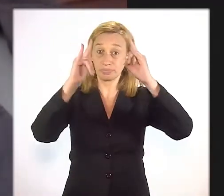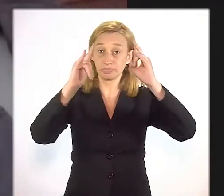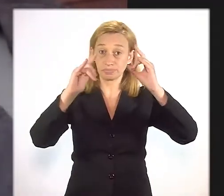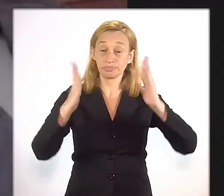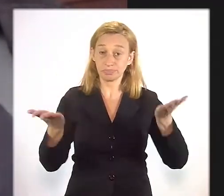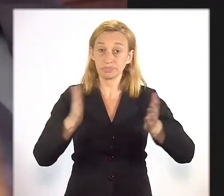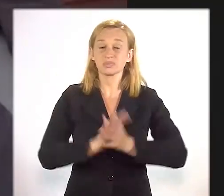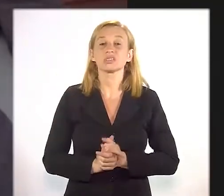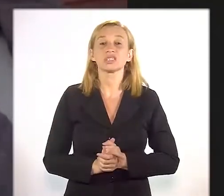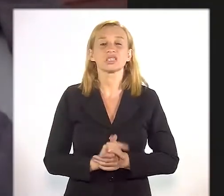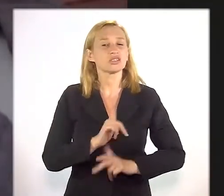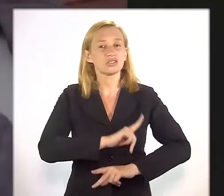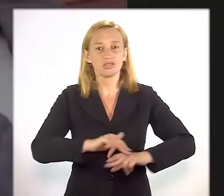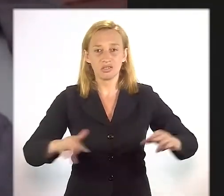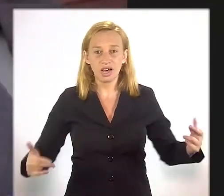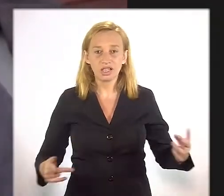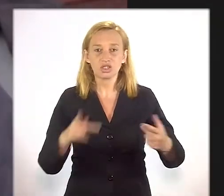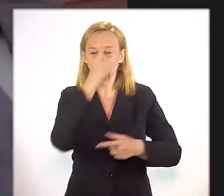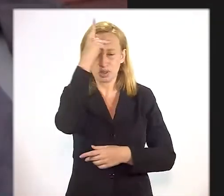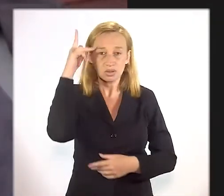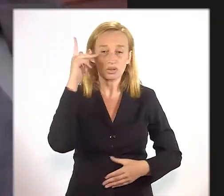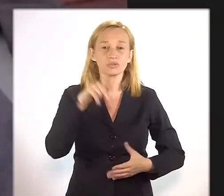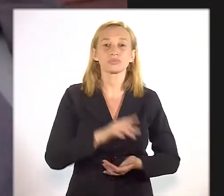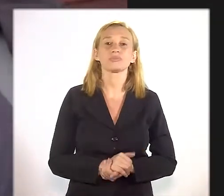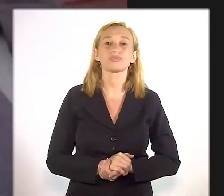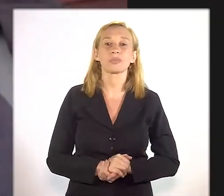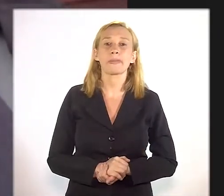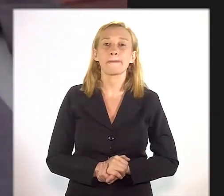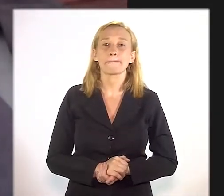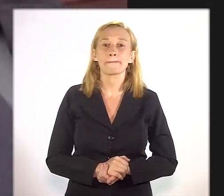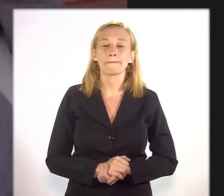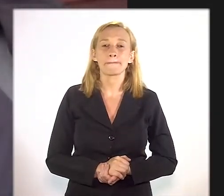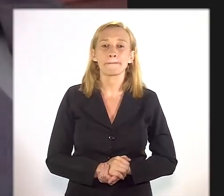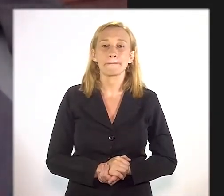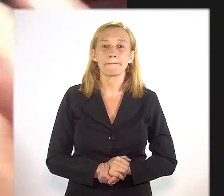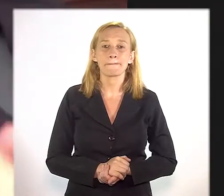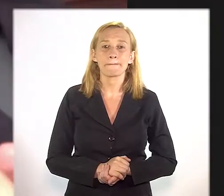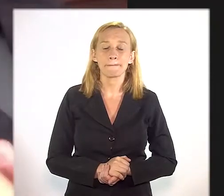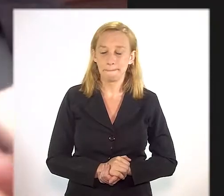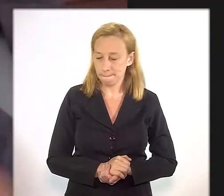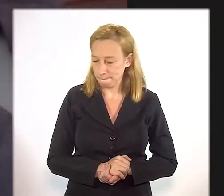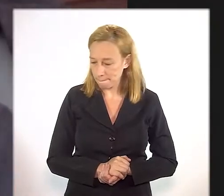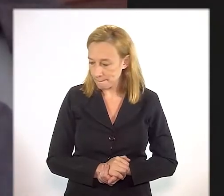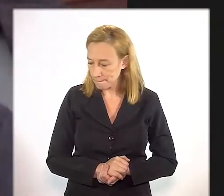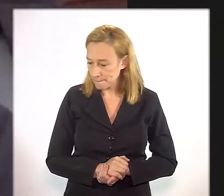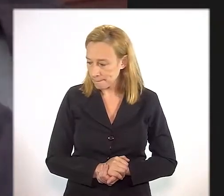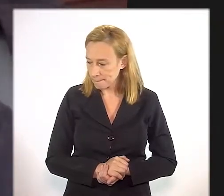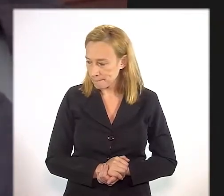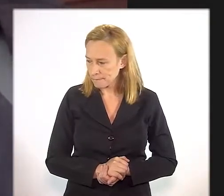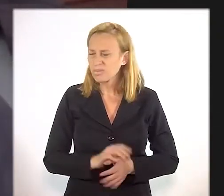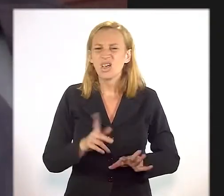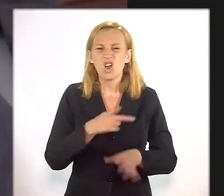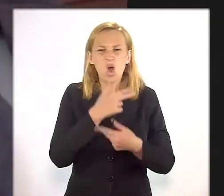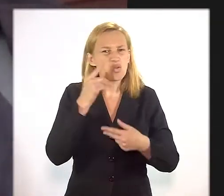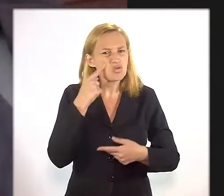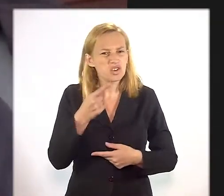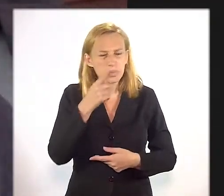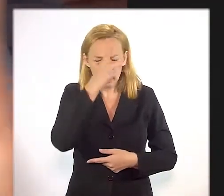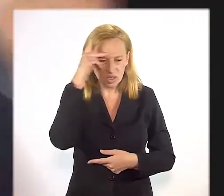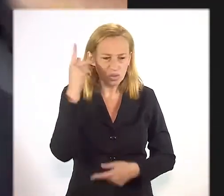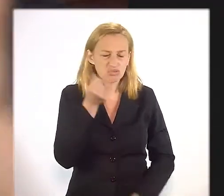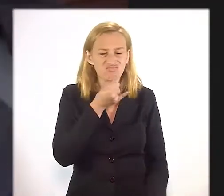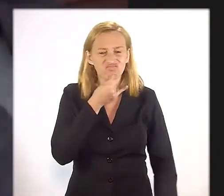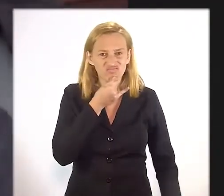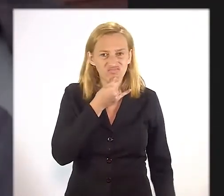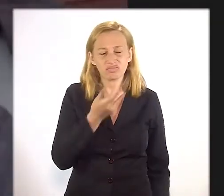não são escolas, as escolas são pessoas. Com o prédio fechado, eu recebi montes de e-mails e apelos de professores angustiados